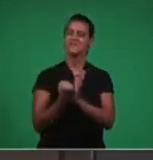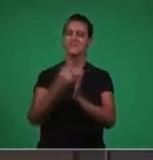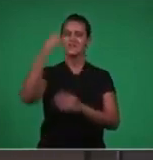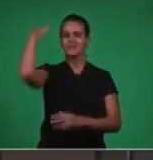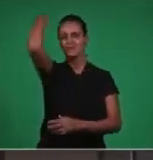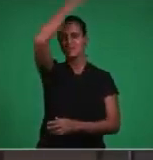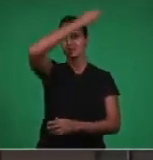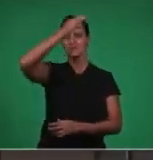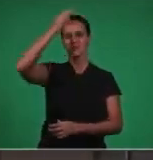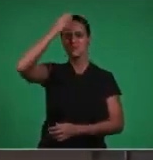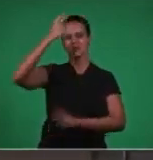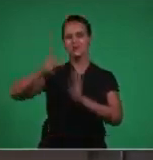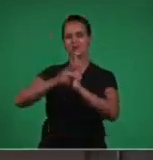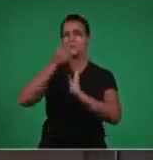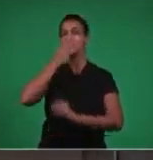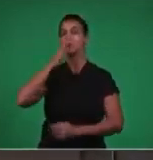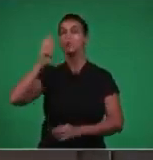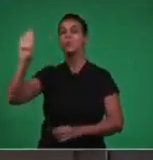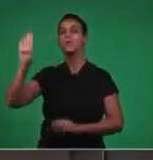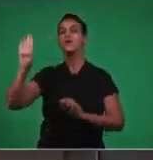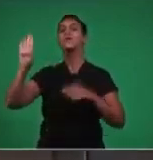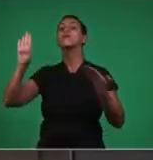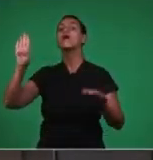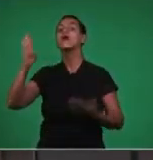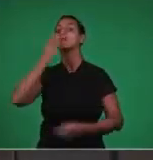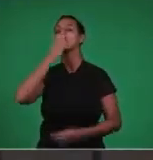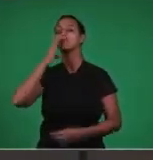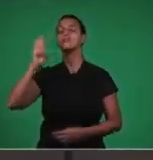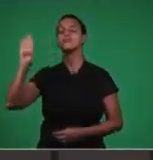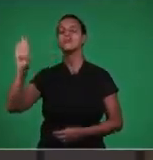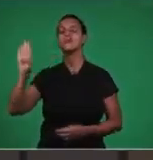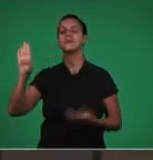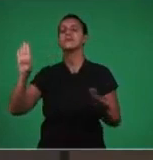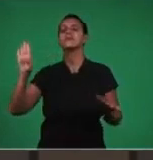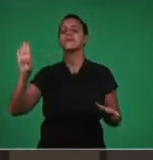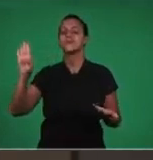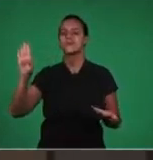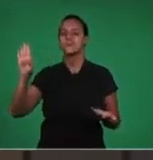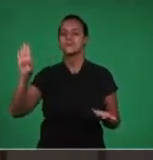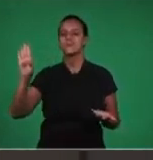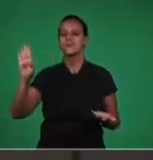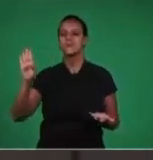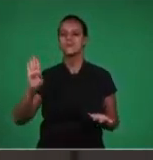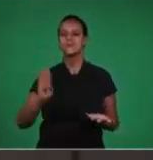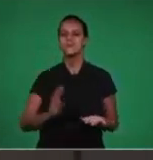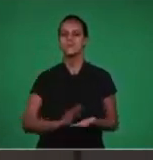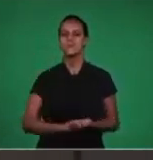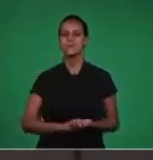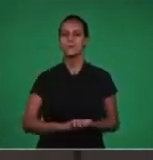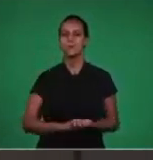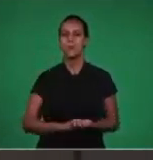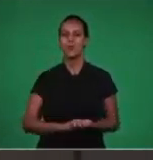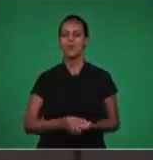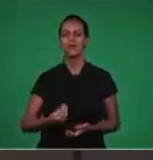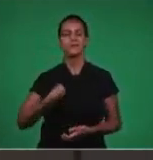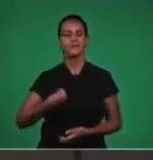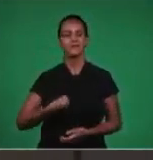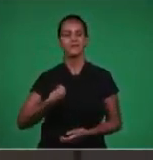promessa. Qual a promessa? Qual a promessa? Vida